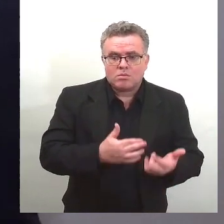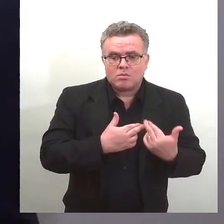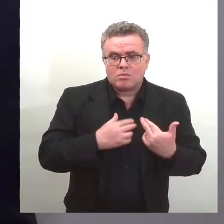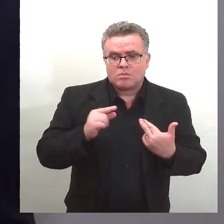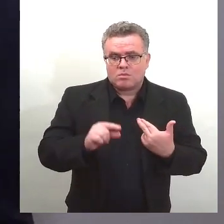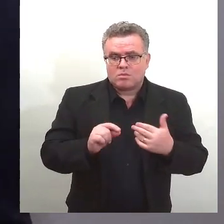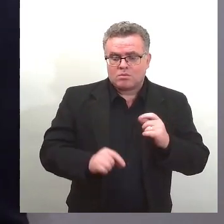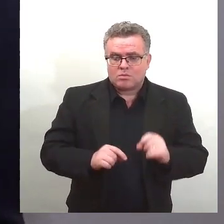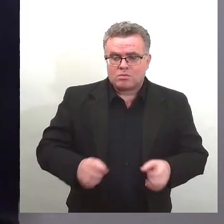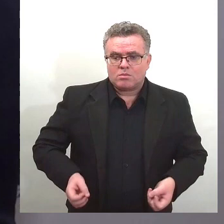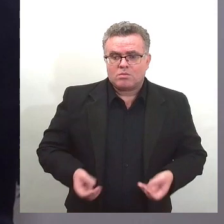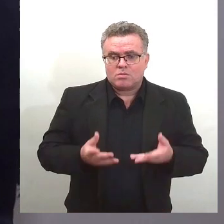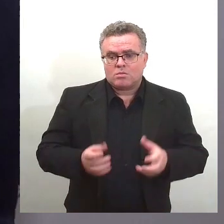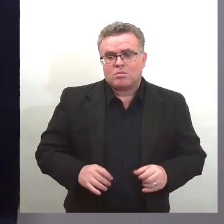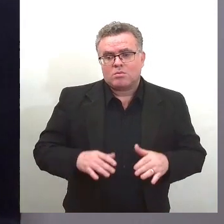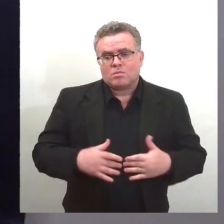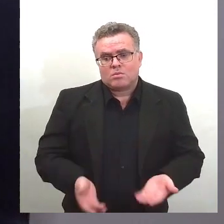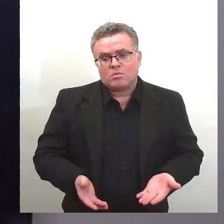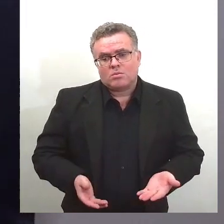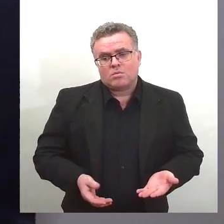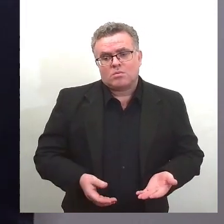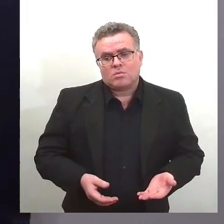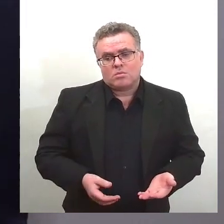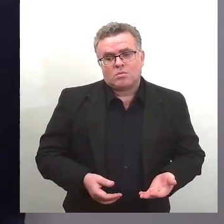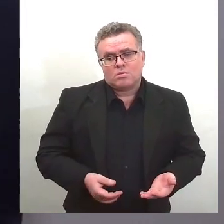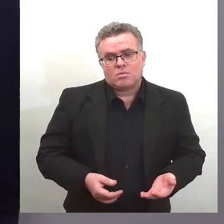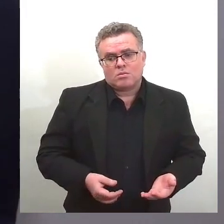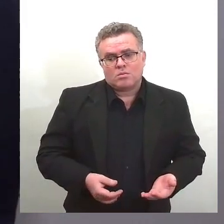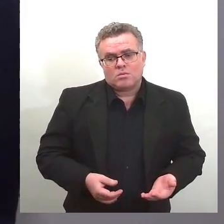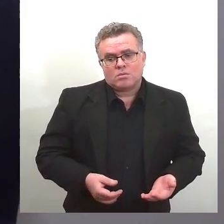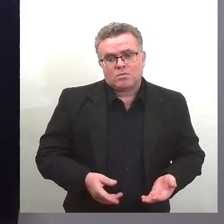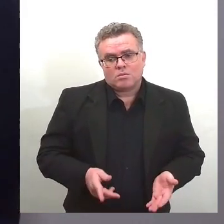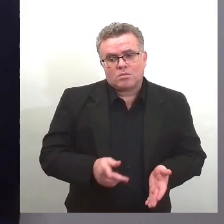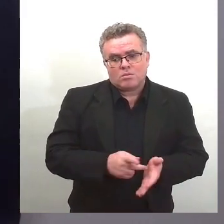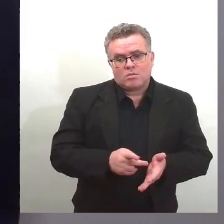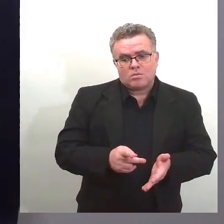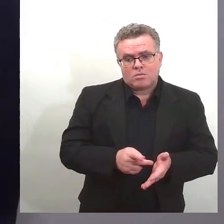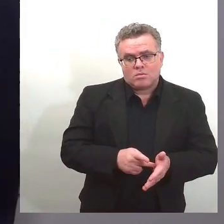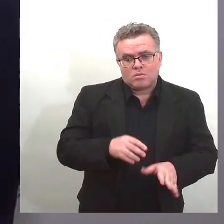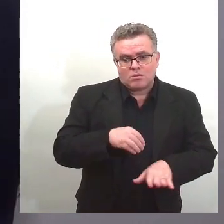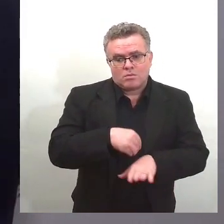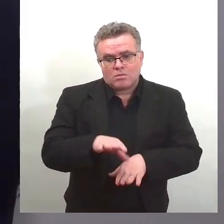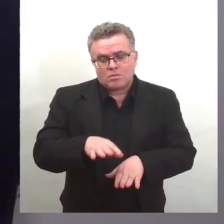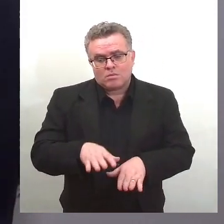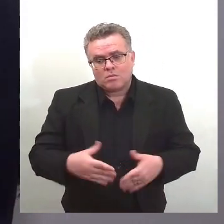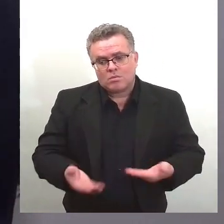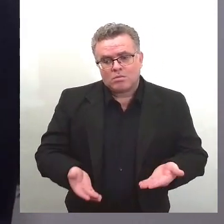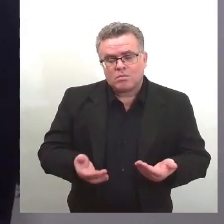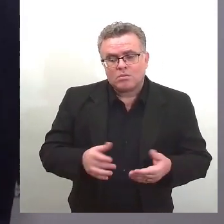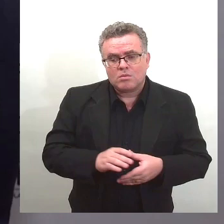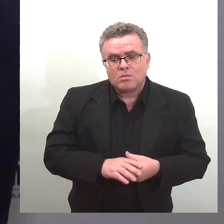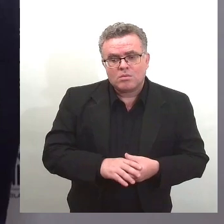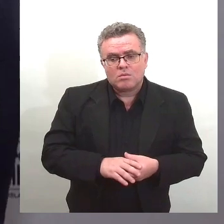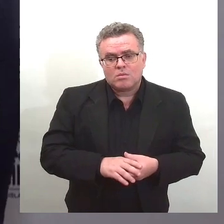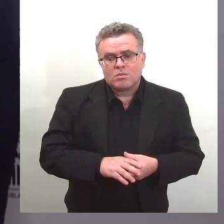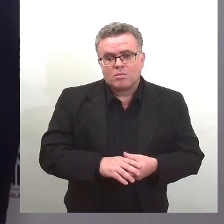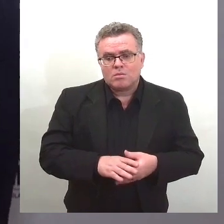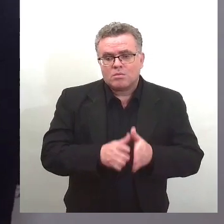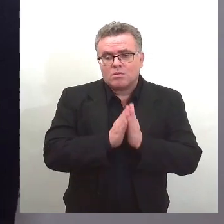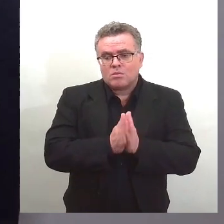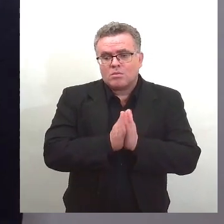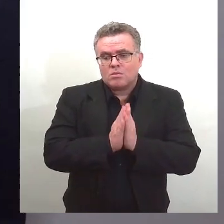transporte, né, com os contratos de transporte na SEDUC. Então fizemos um apelo aqui ao secretário Zezinho